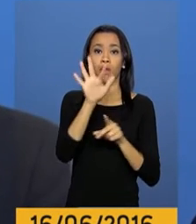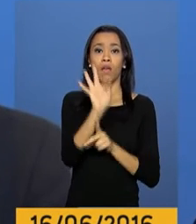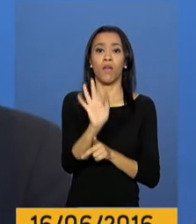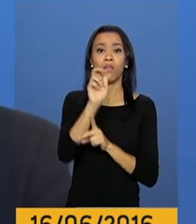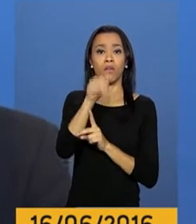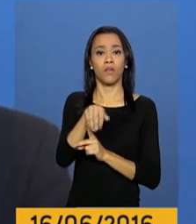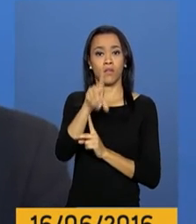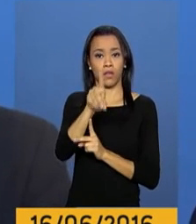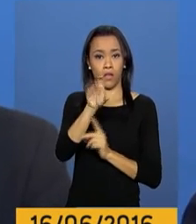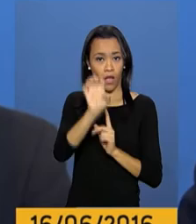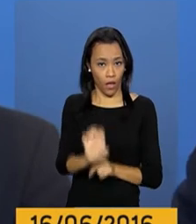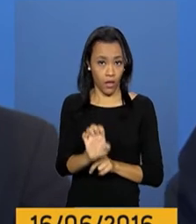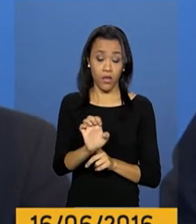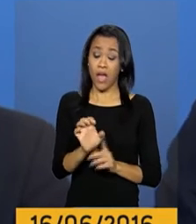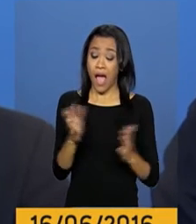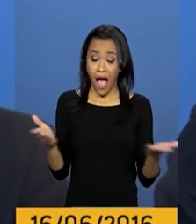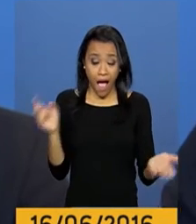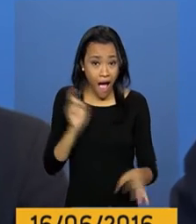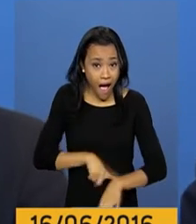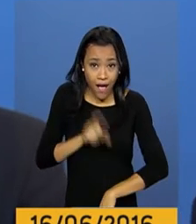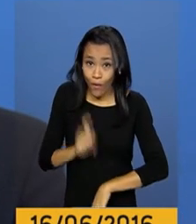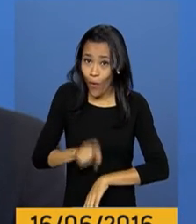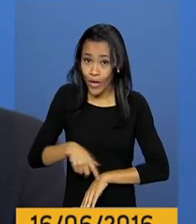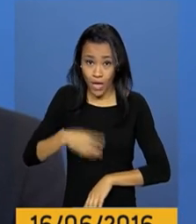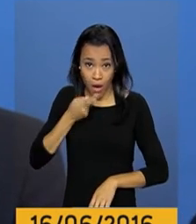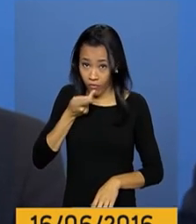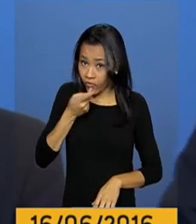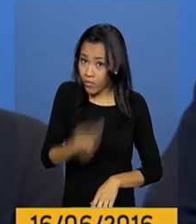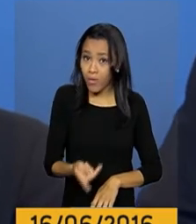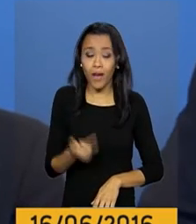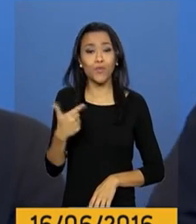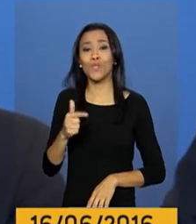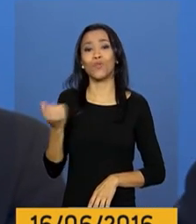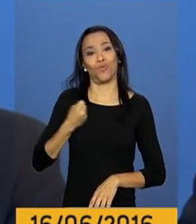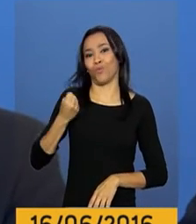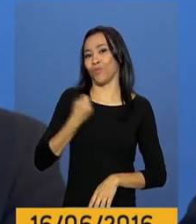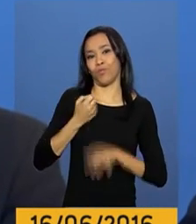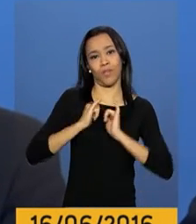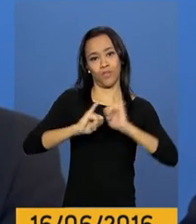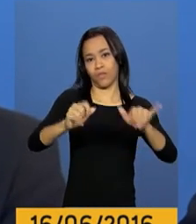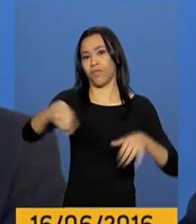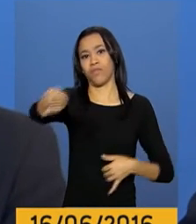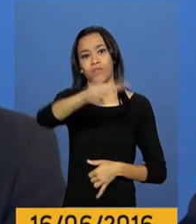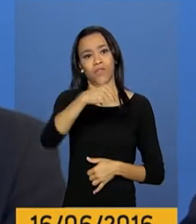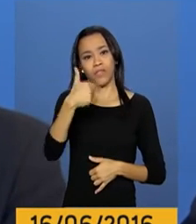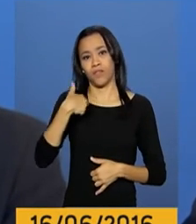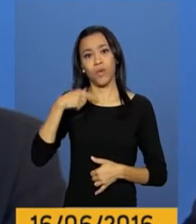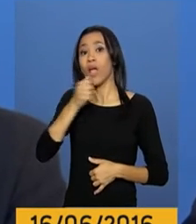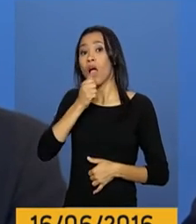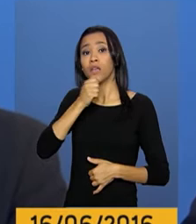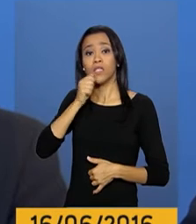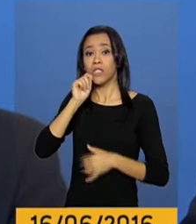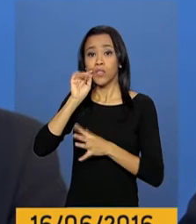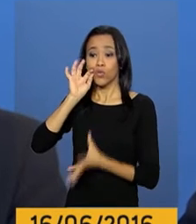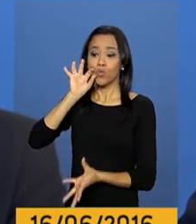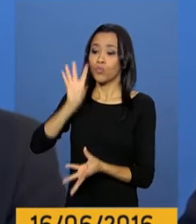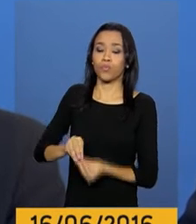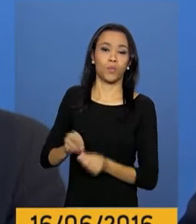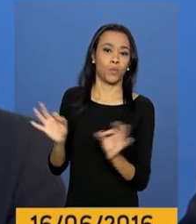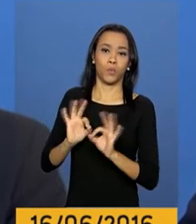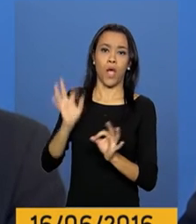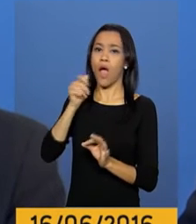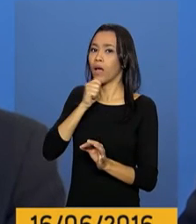afirmar nesse instante é que eu não tenho os números, que nós só vamos ter na próxima semana, conclusivos com relação ao balanço